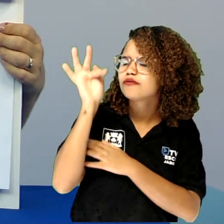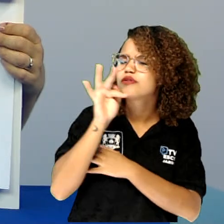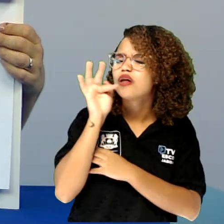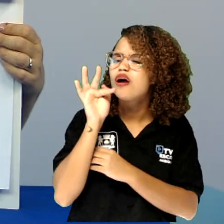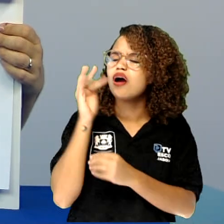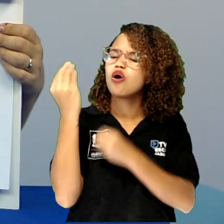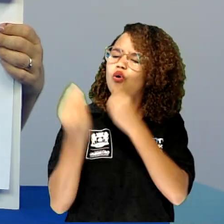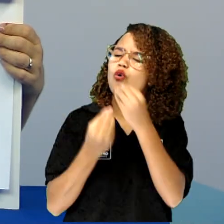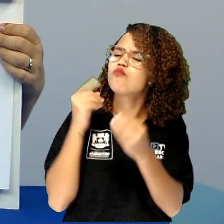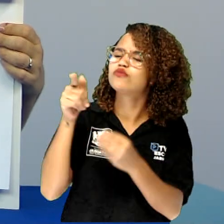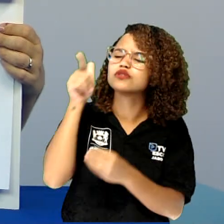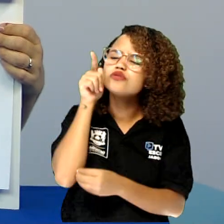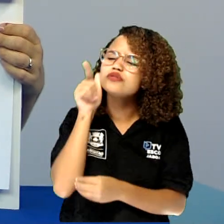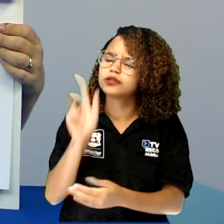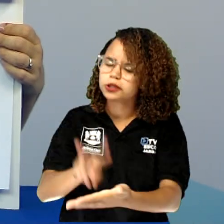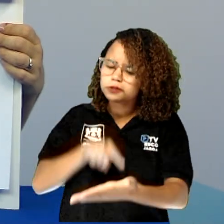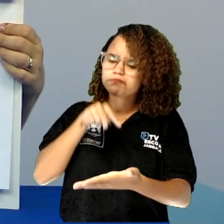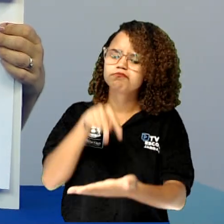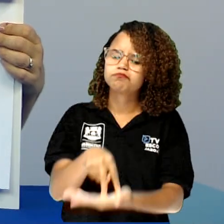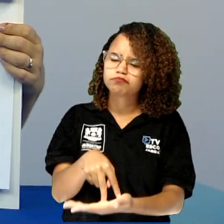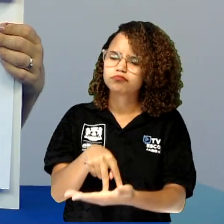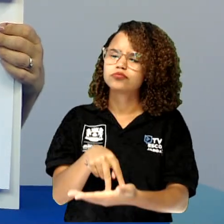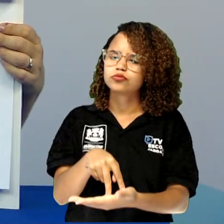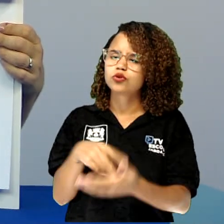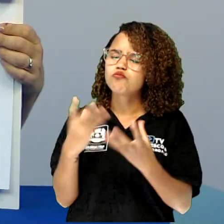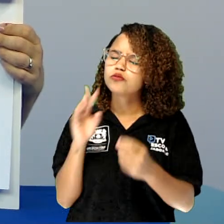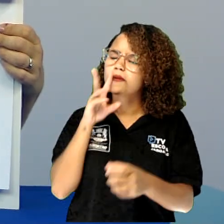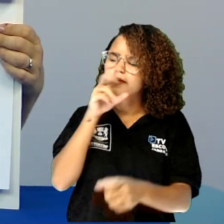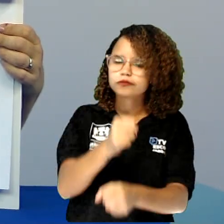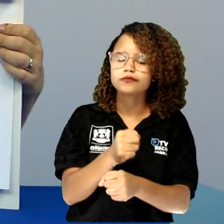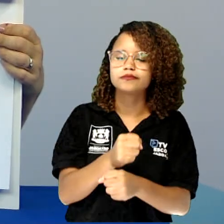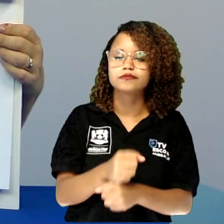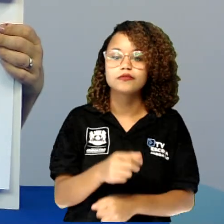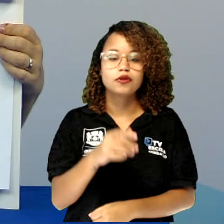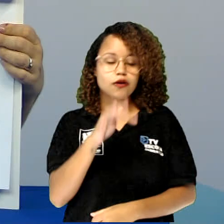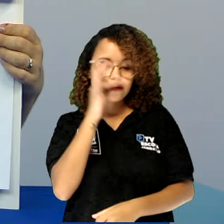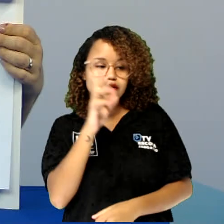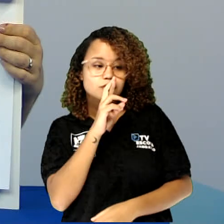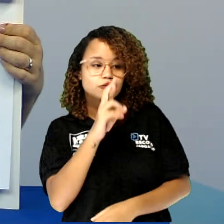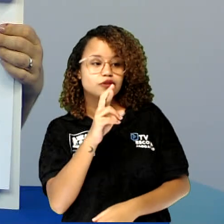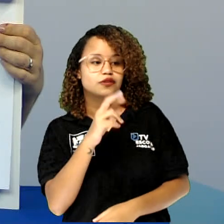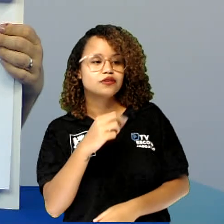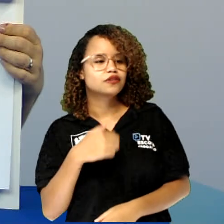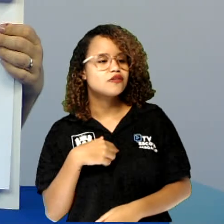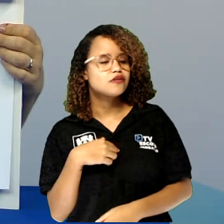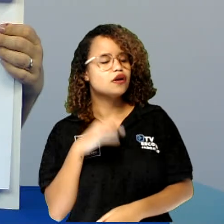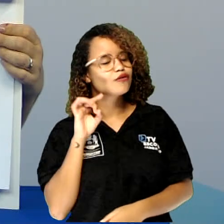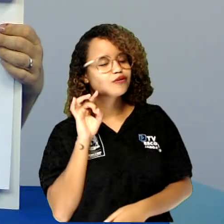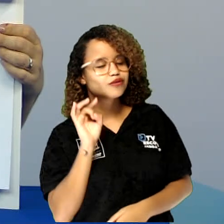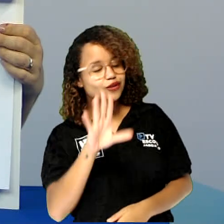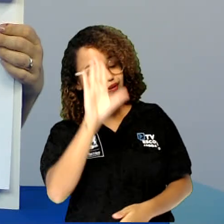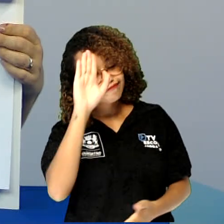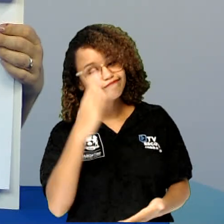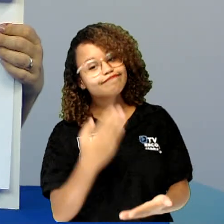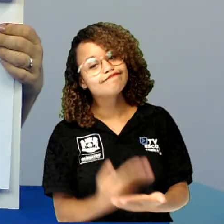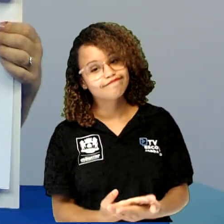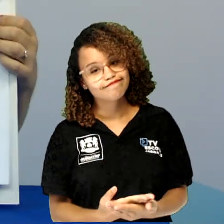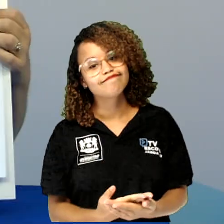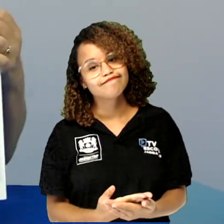como é que você conseguiu passar por tudo isso com tanta força? Ela dizia: Eu simplesmente